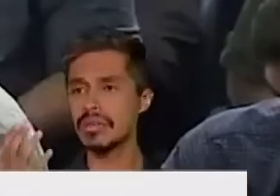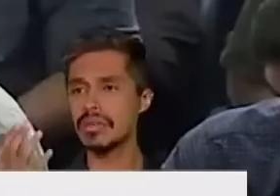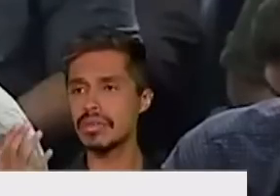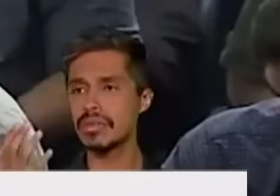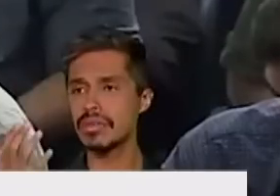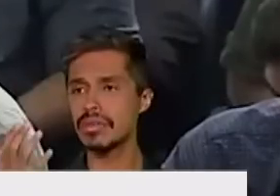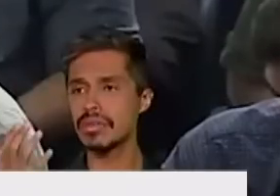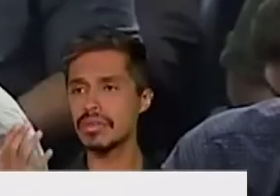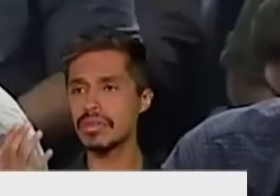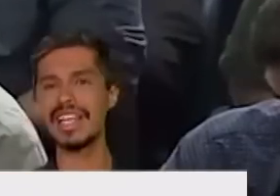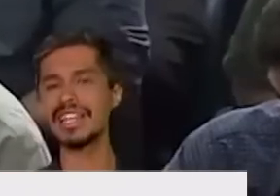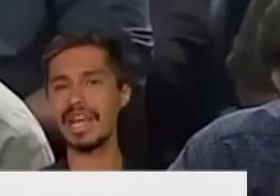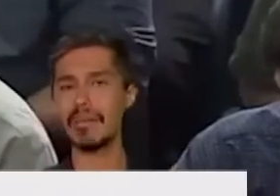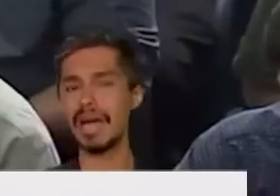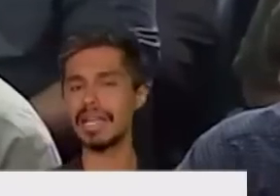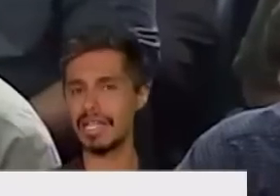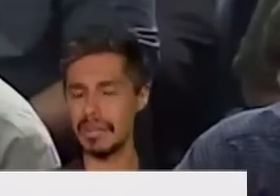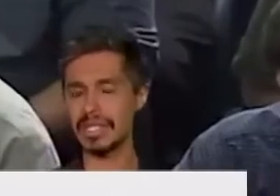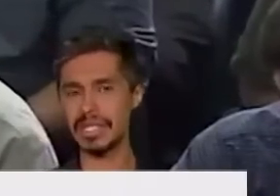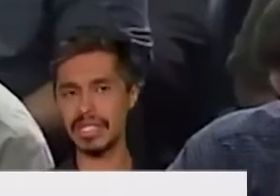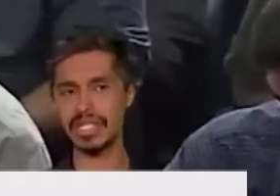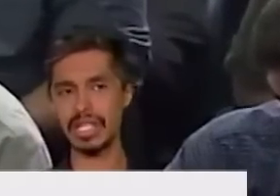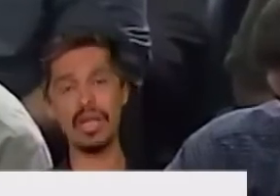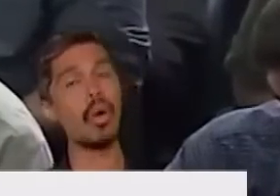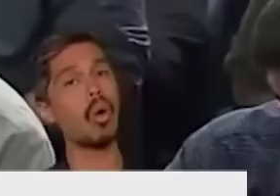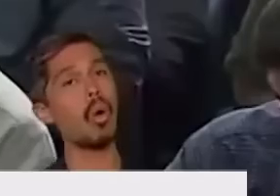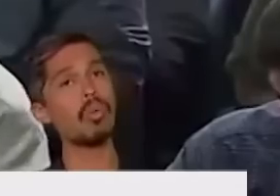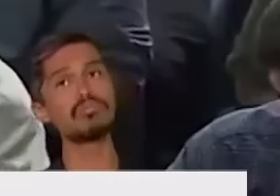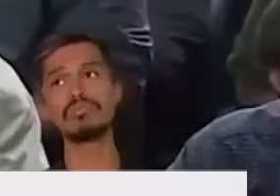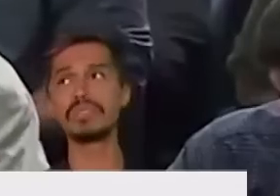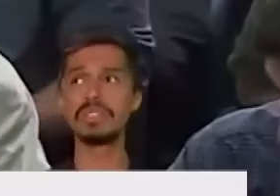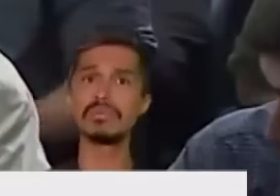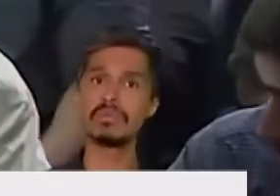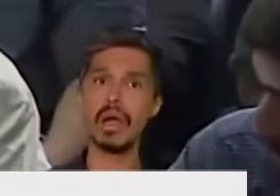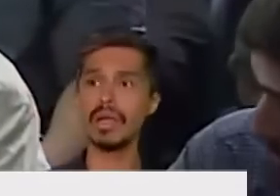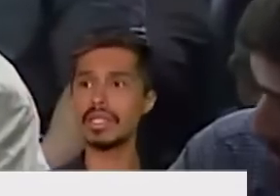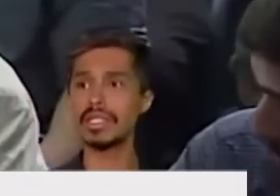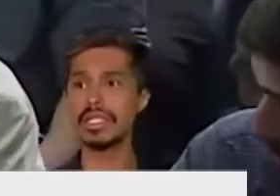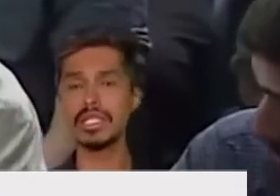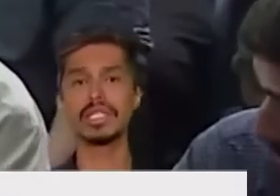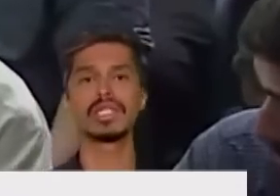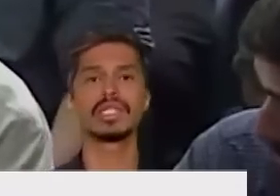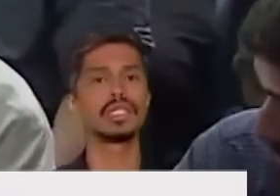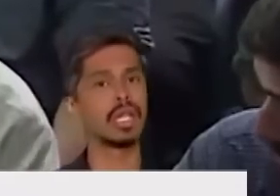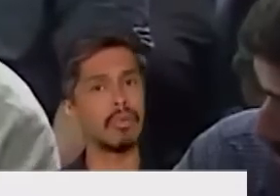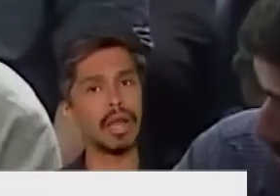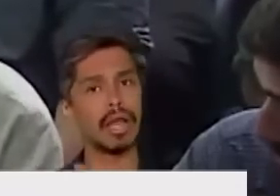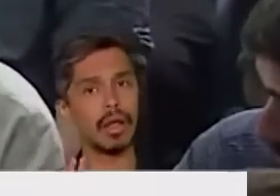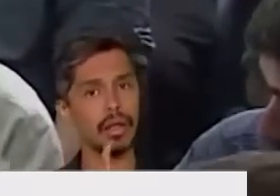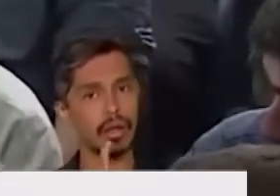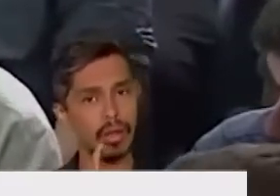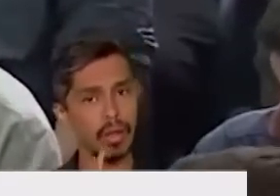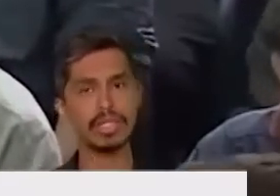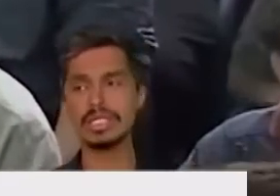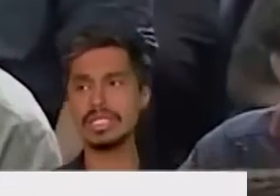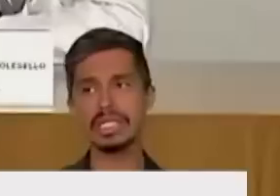em casa ou se ele, a depender da vontade dele, poderia se deslocar para o Palácio do Planalto, se tem alguma limitação nesse